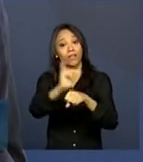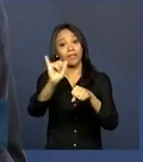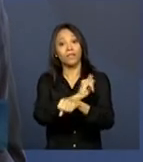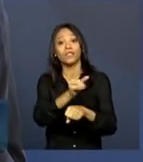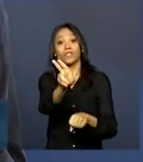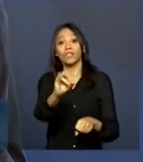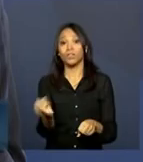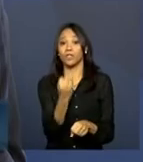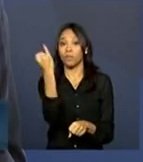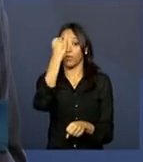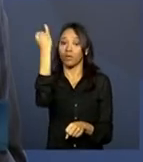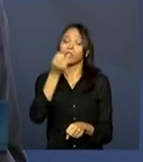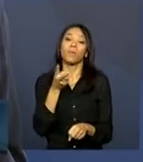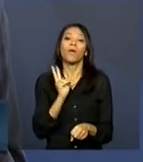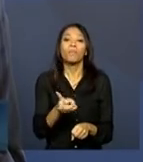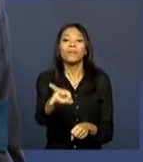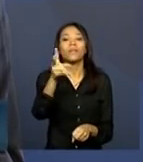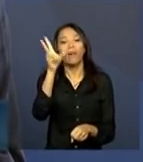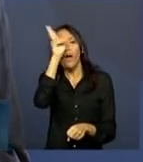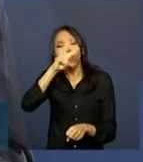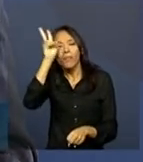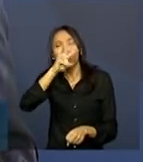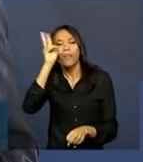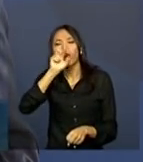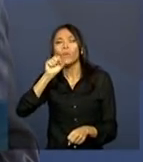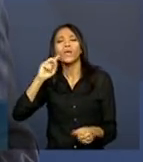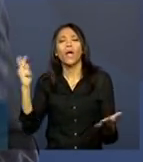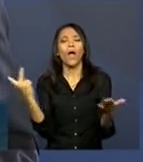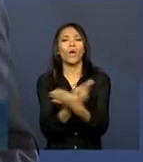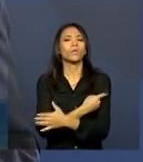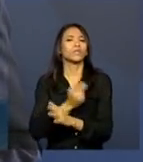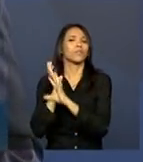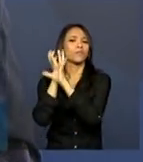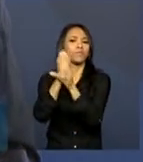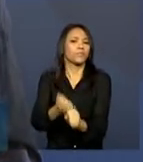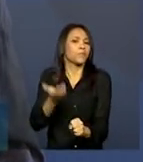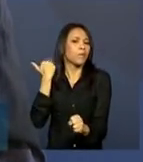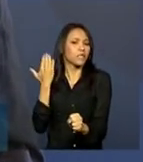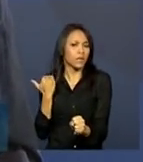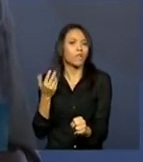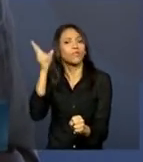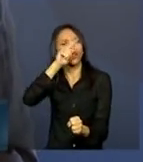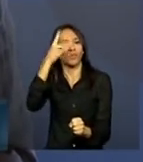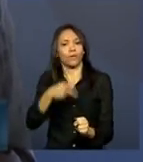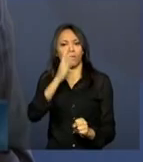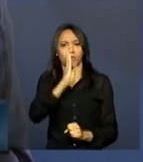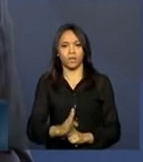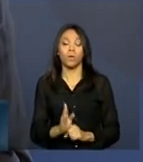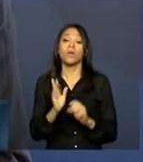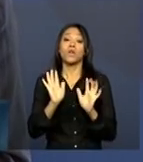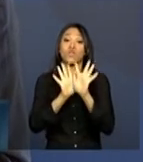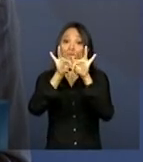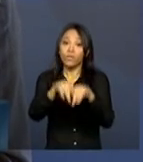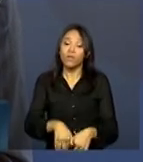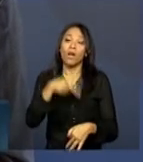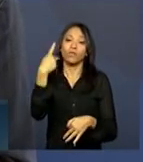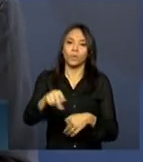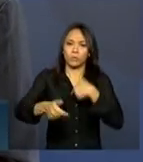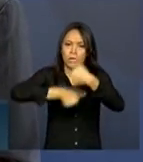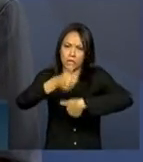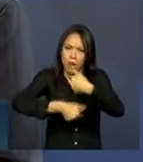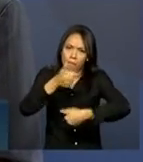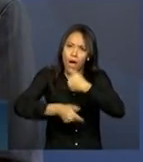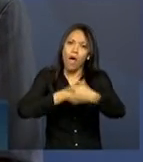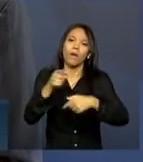preservação da memória social sobre esse período da história brasileira nesse momento final de suas atividades a